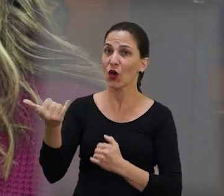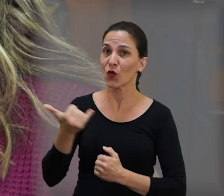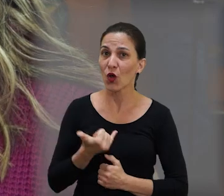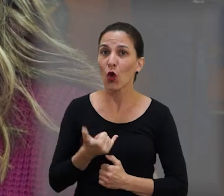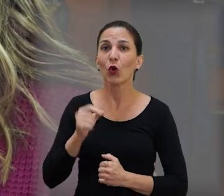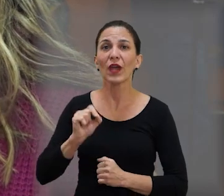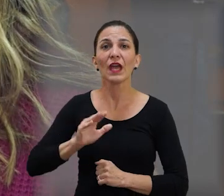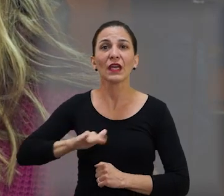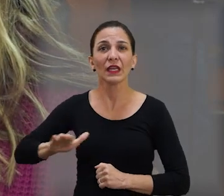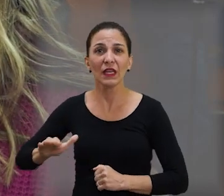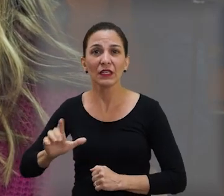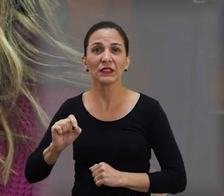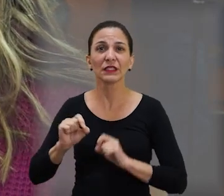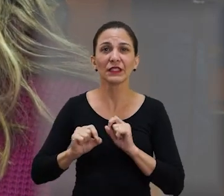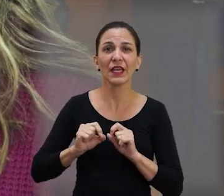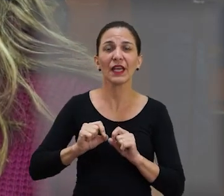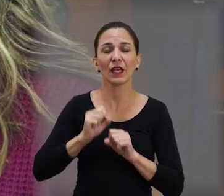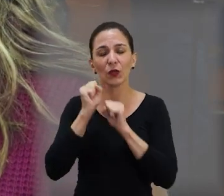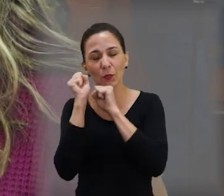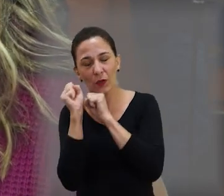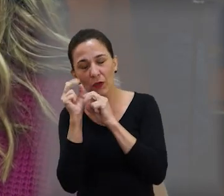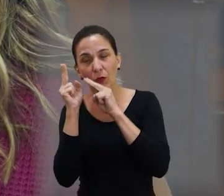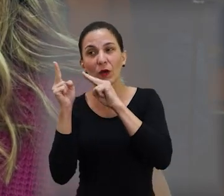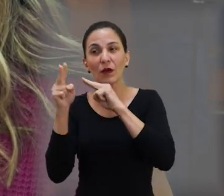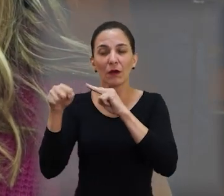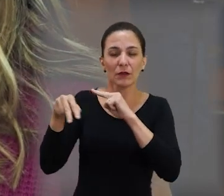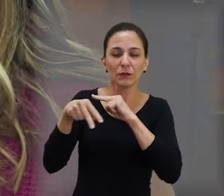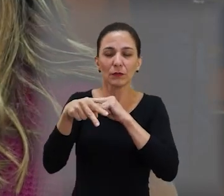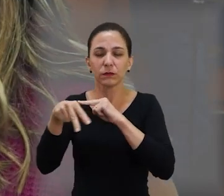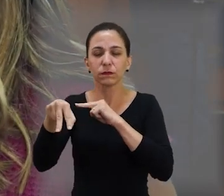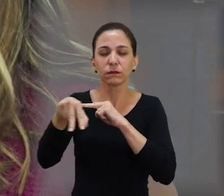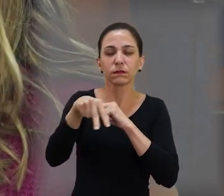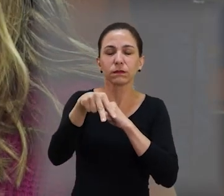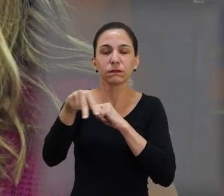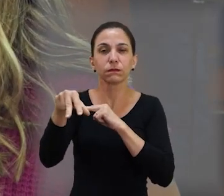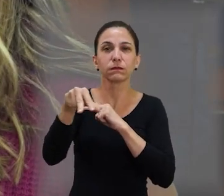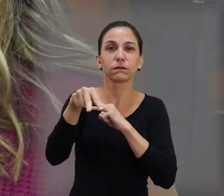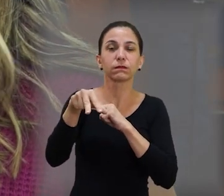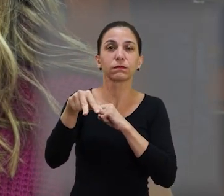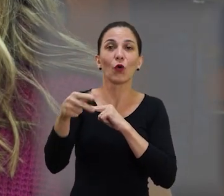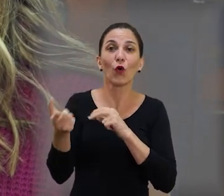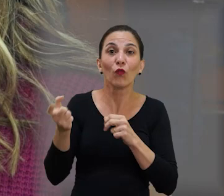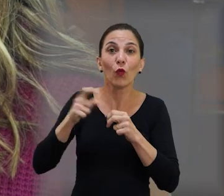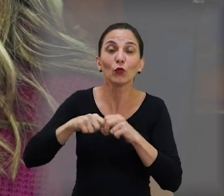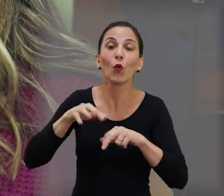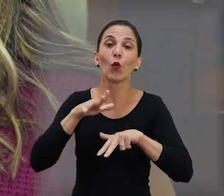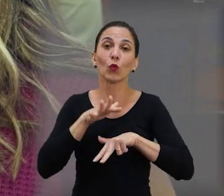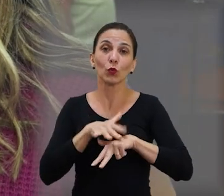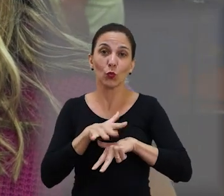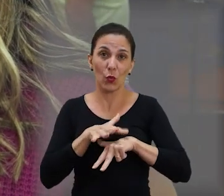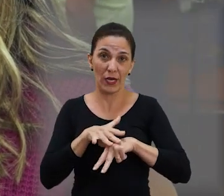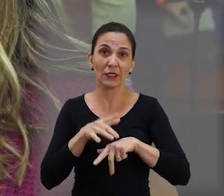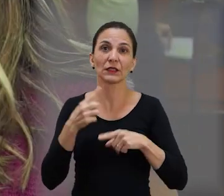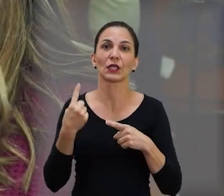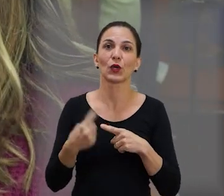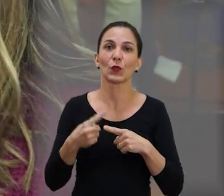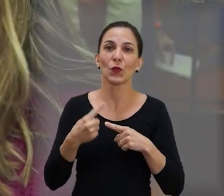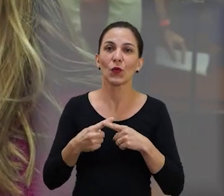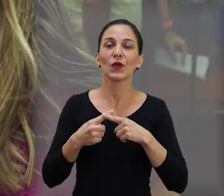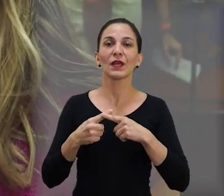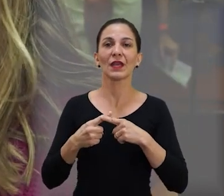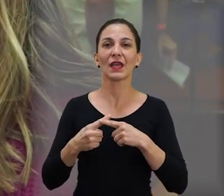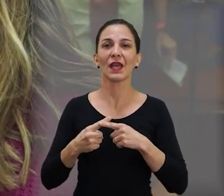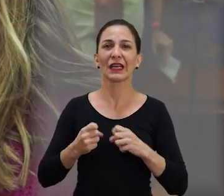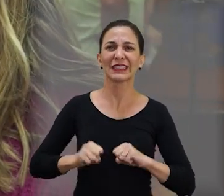tivemos relatos até de criança com doenças como sonambulismo que voltou a aparecer a doença